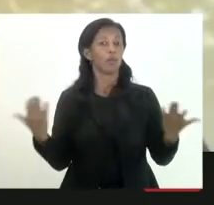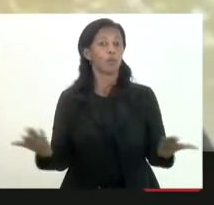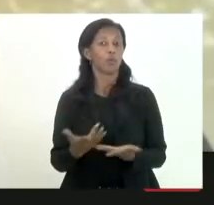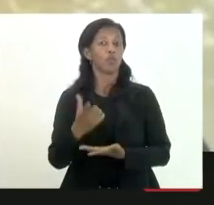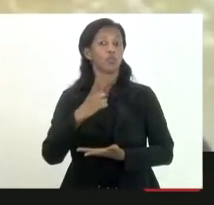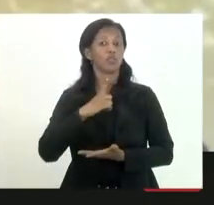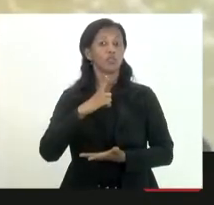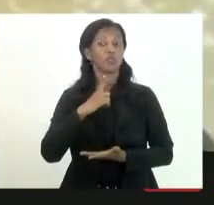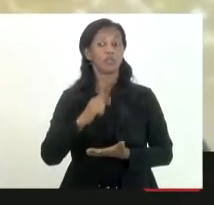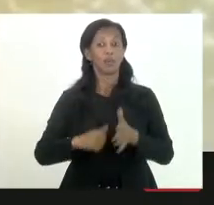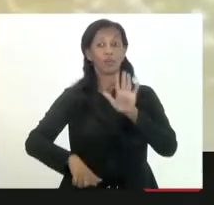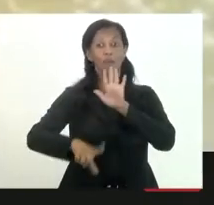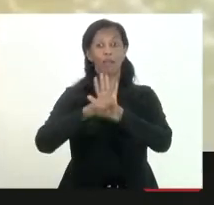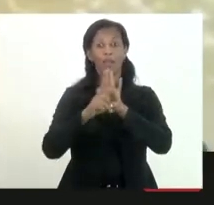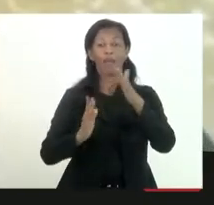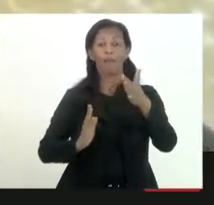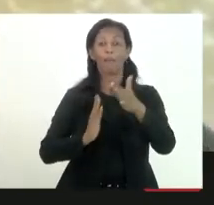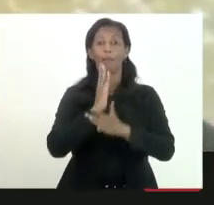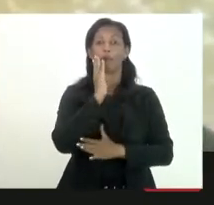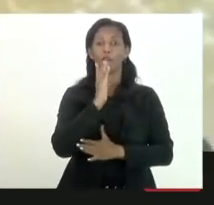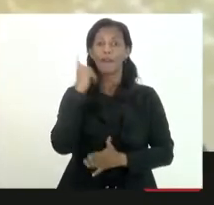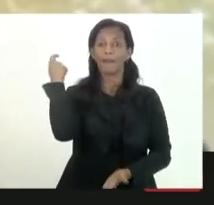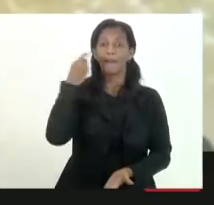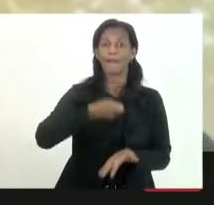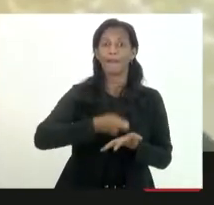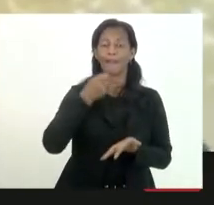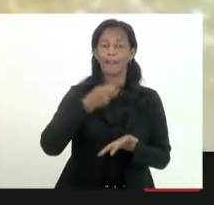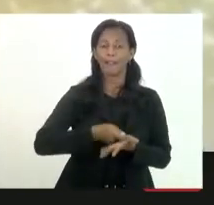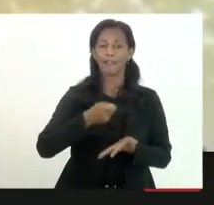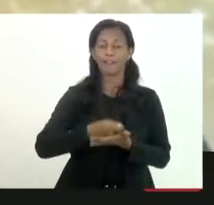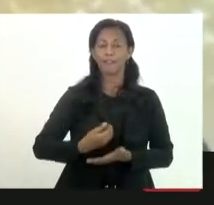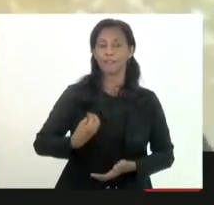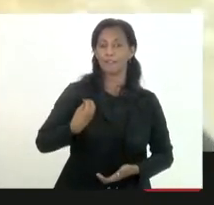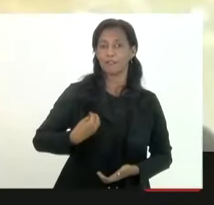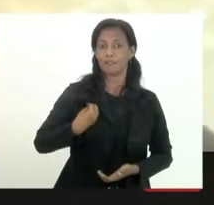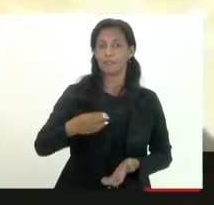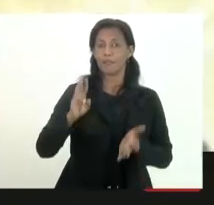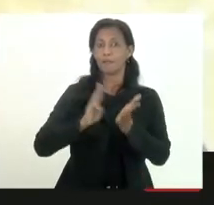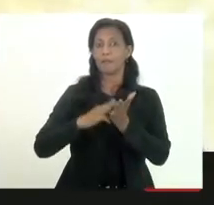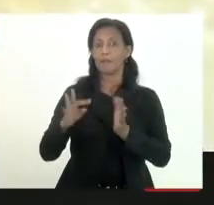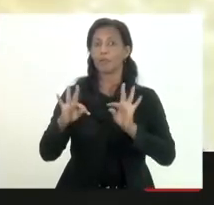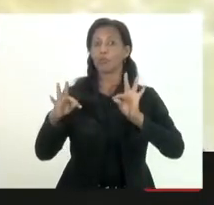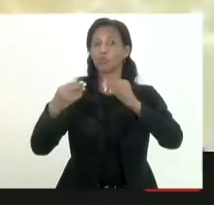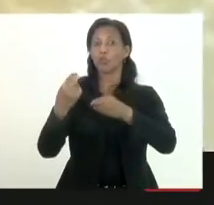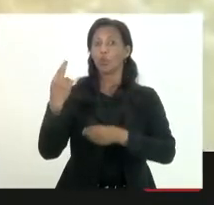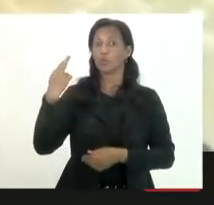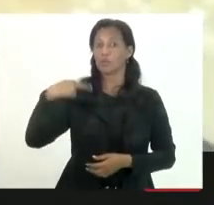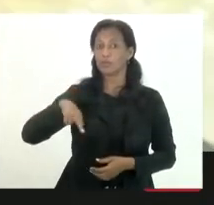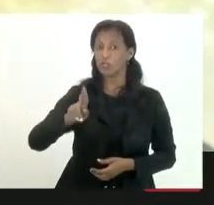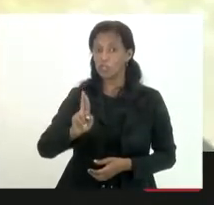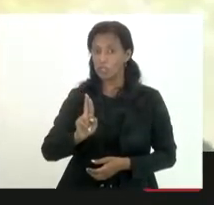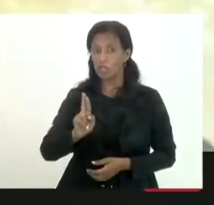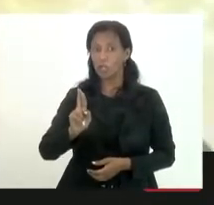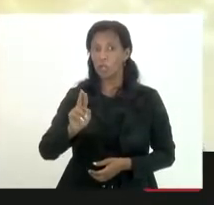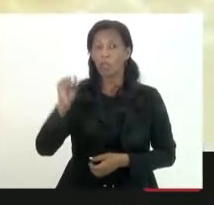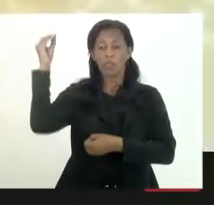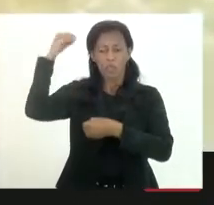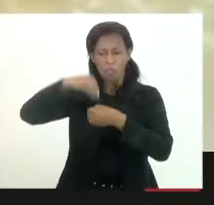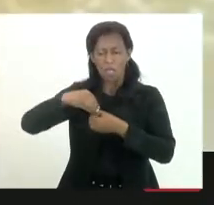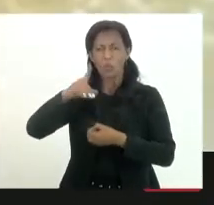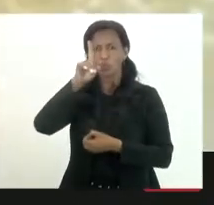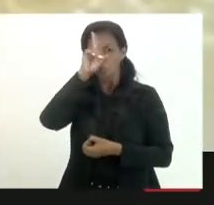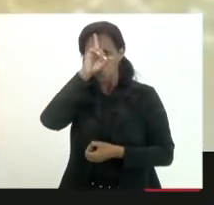tenho leis aprovadas que garantem a presença de membros de todas as religiões nos hospitais e